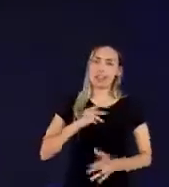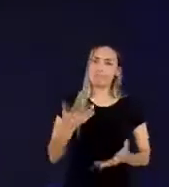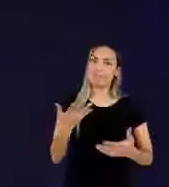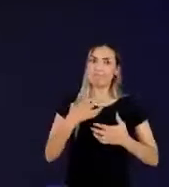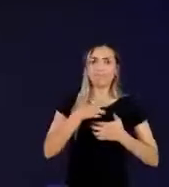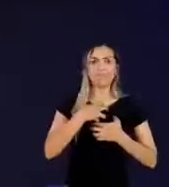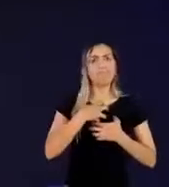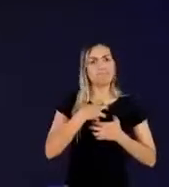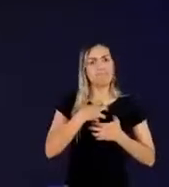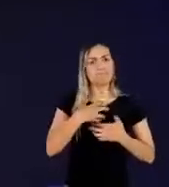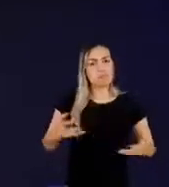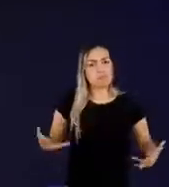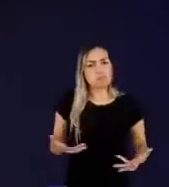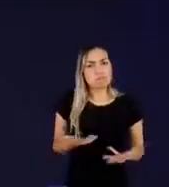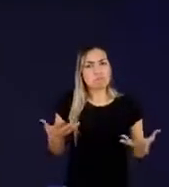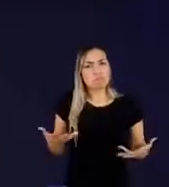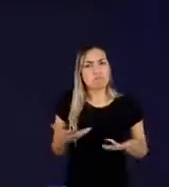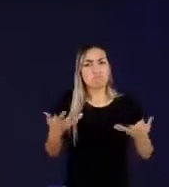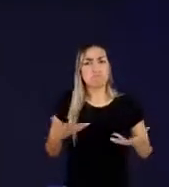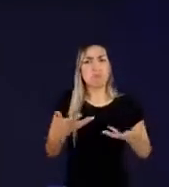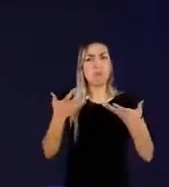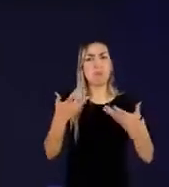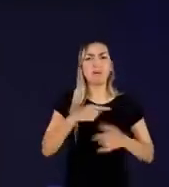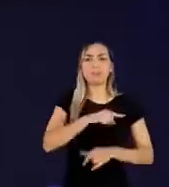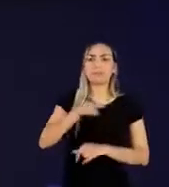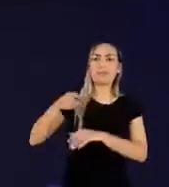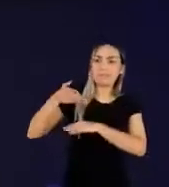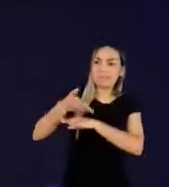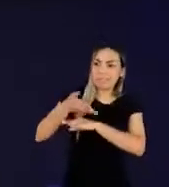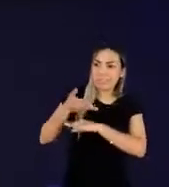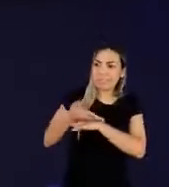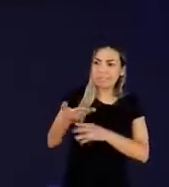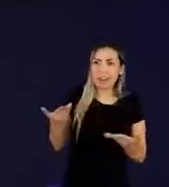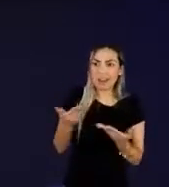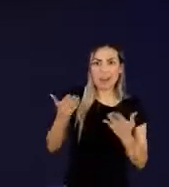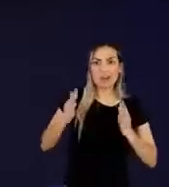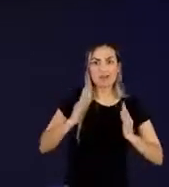estimulante para aqueles que estão participando desse momento, tendo a